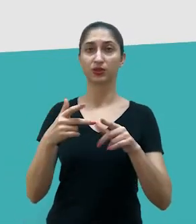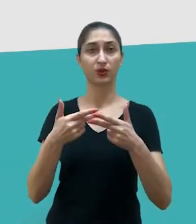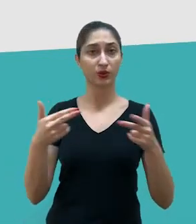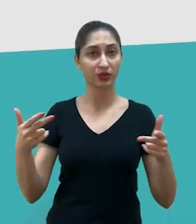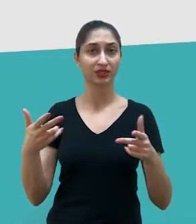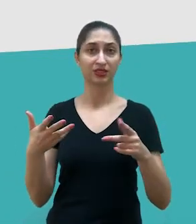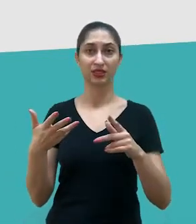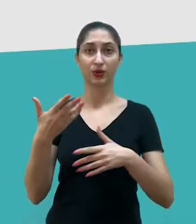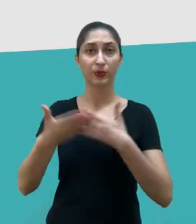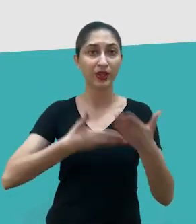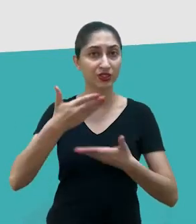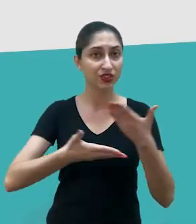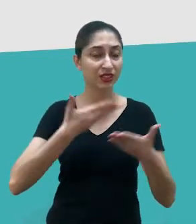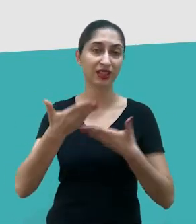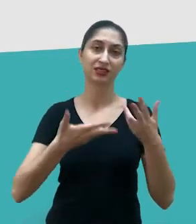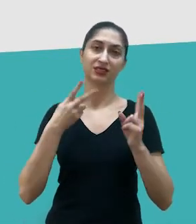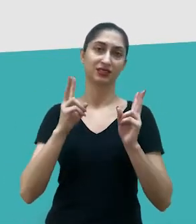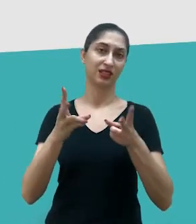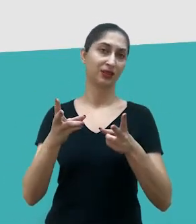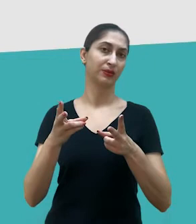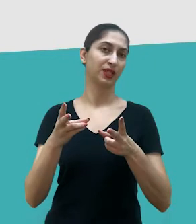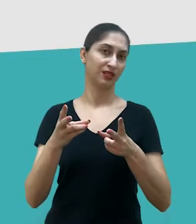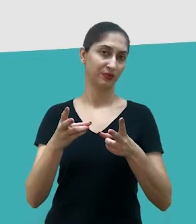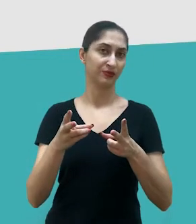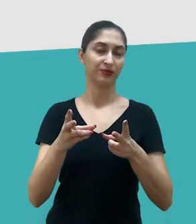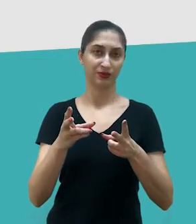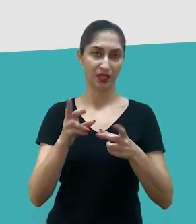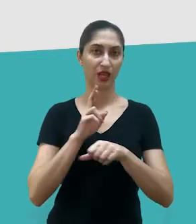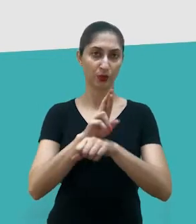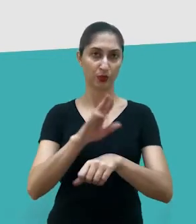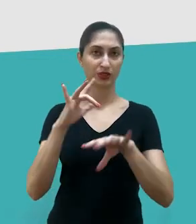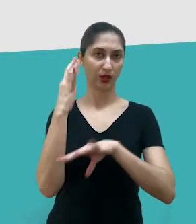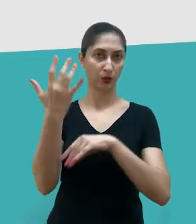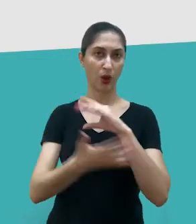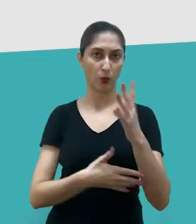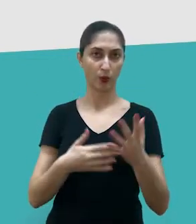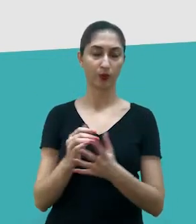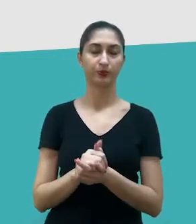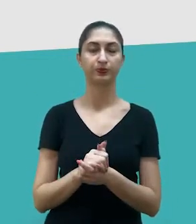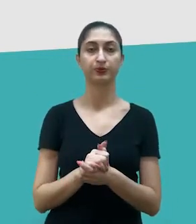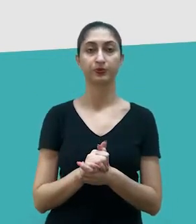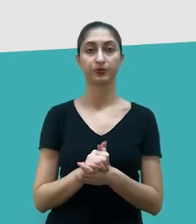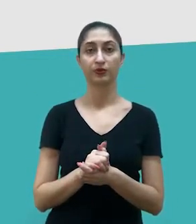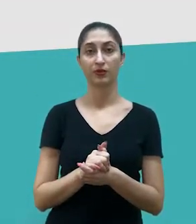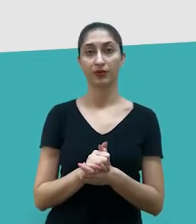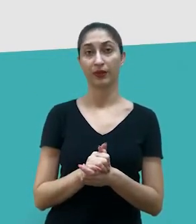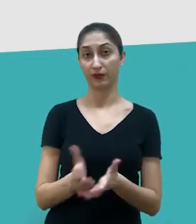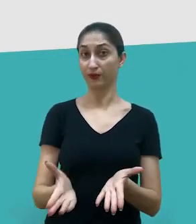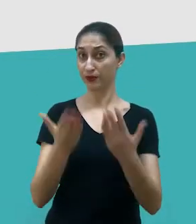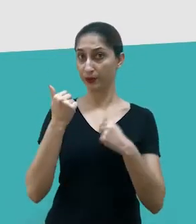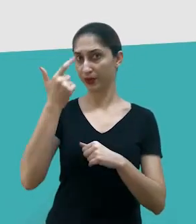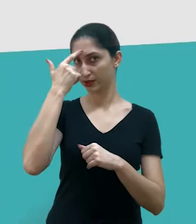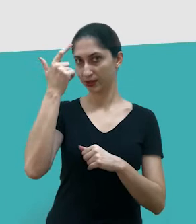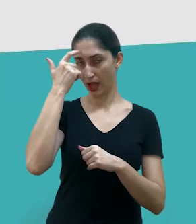e compartilhar melhor os nossos recursos naturais. Então, vamos pensar de forma